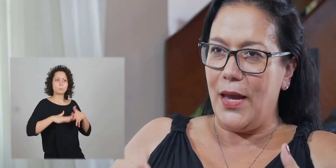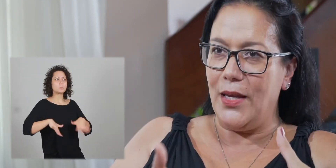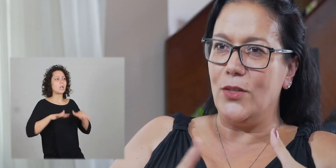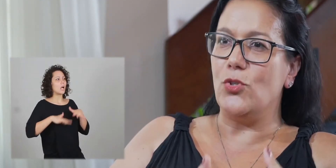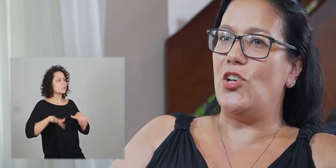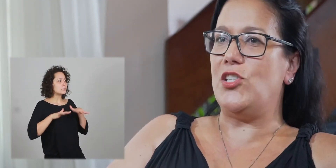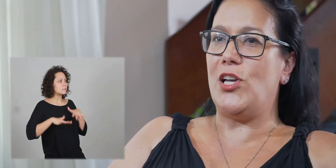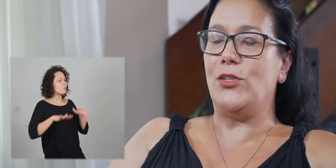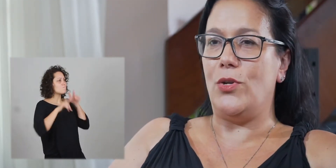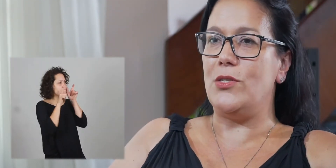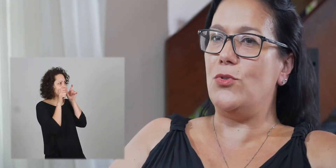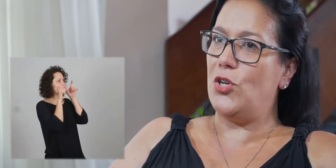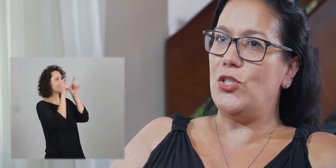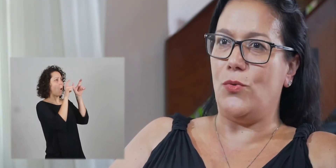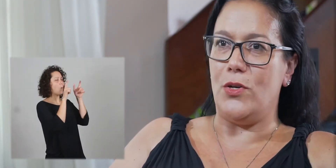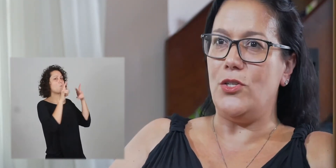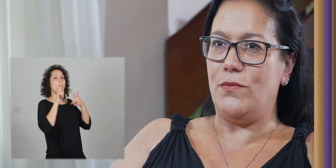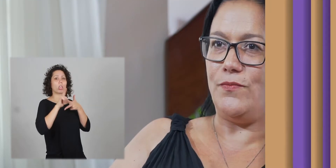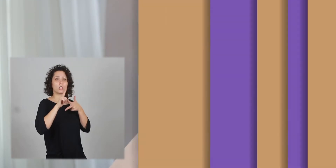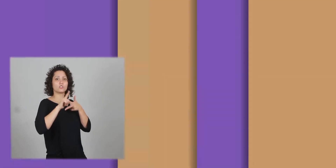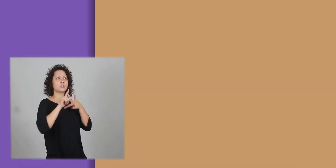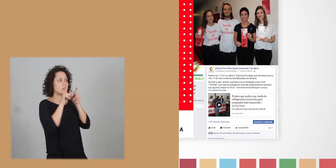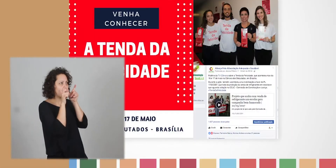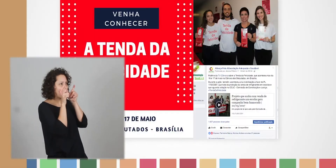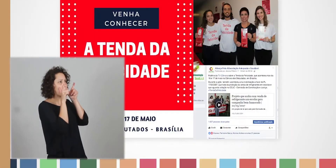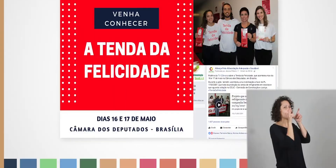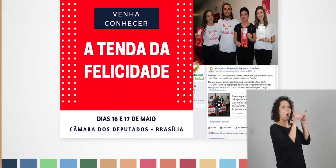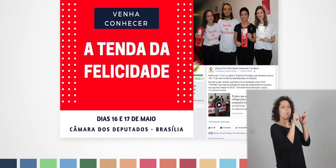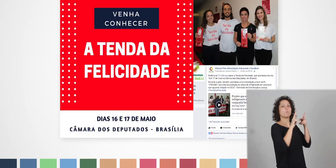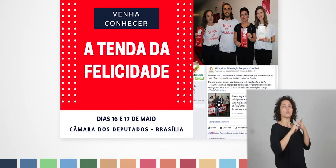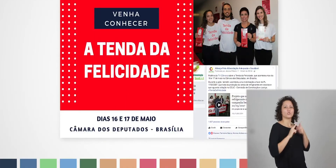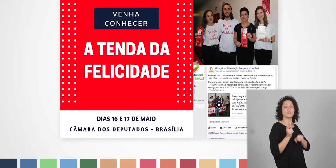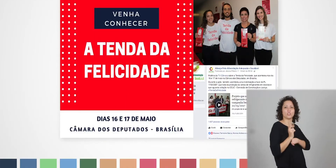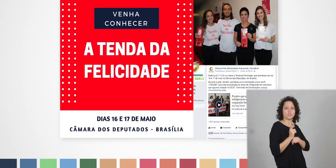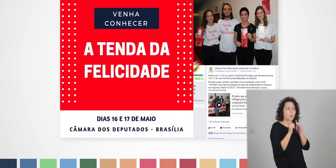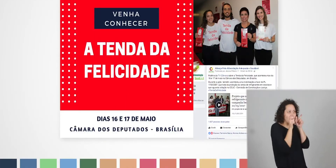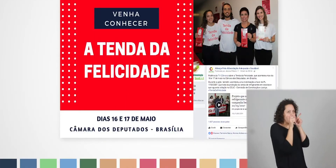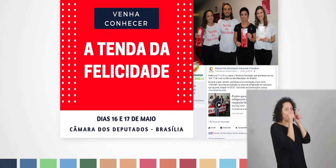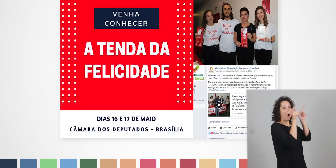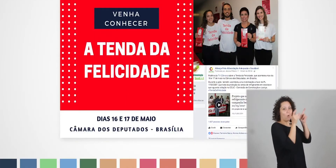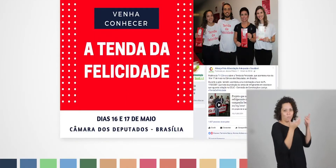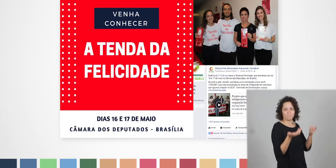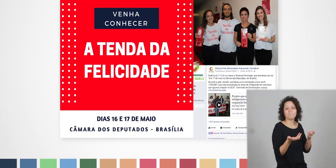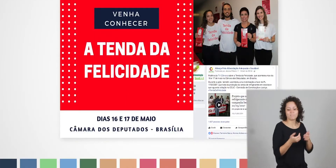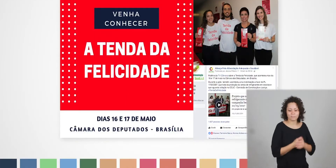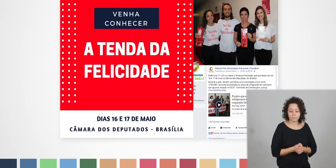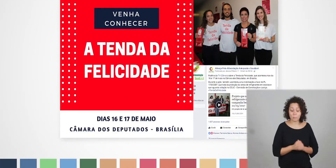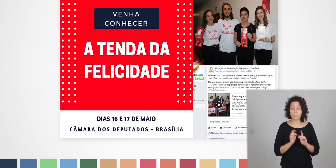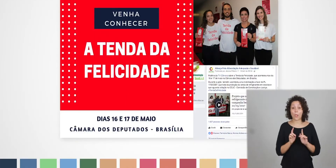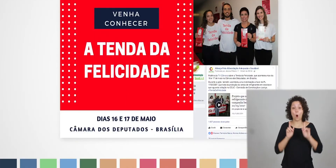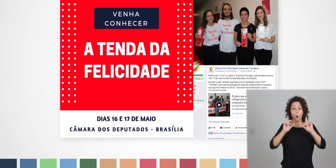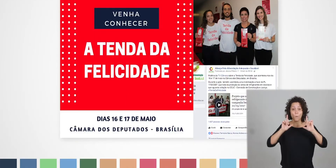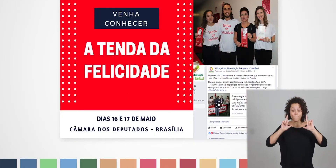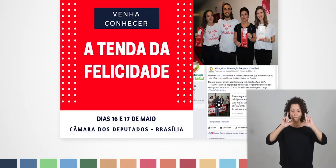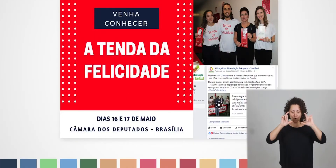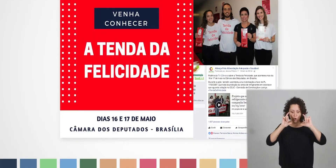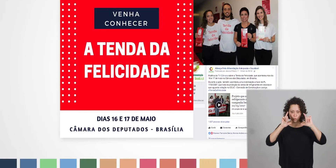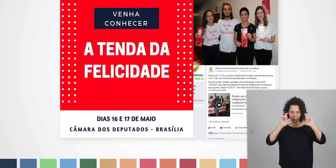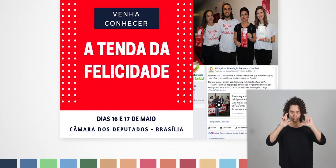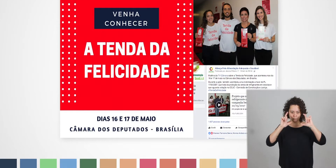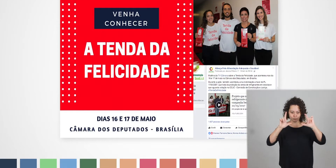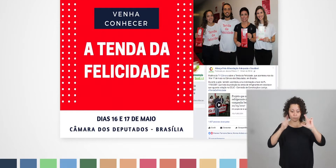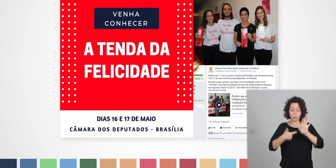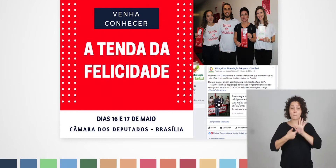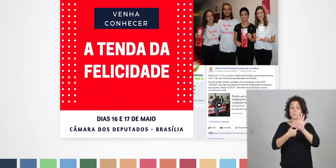imprensa e também dos legisladores e dos gestores. Nesse caso, especialmente dessa imagem, eu trouxe também